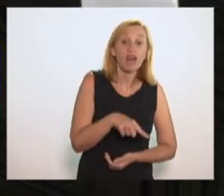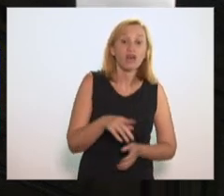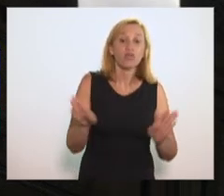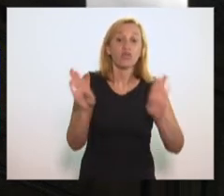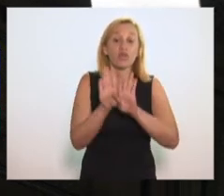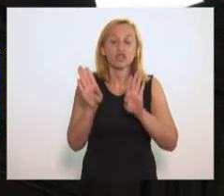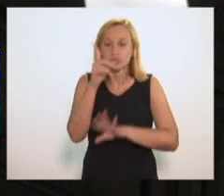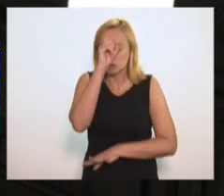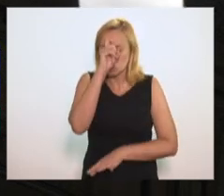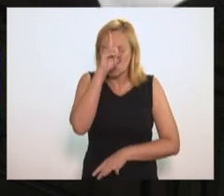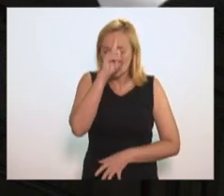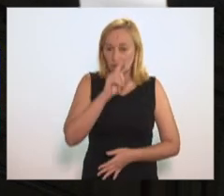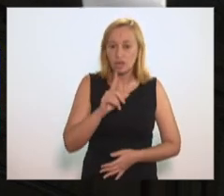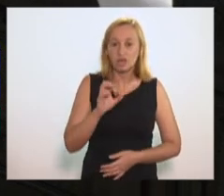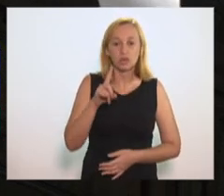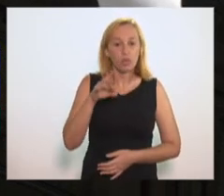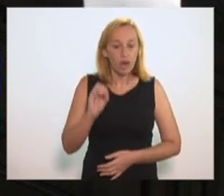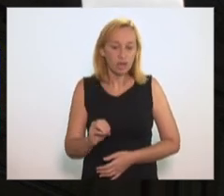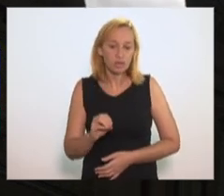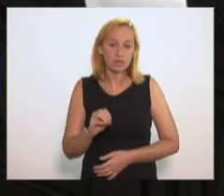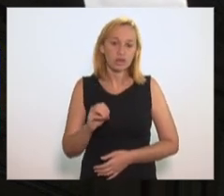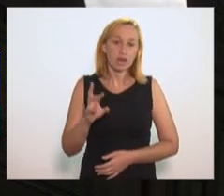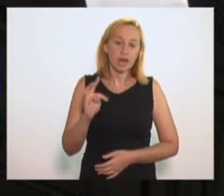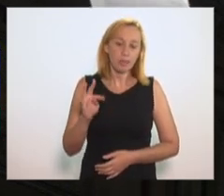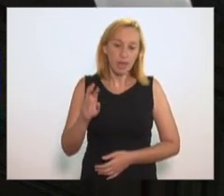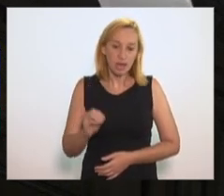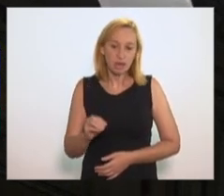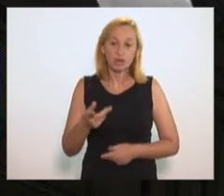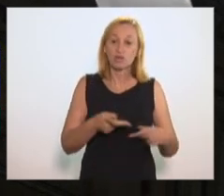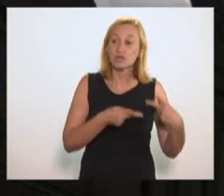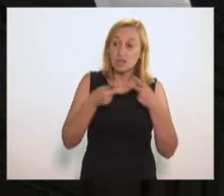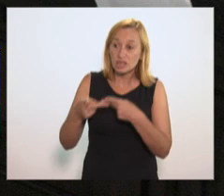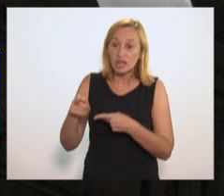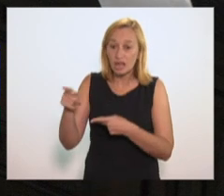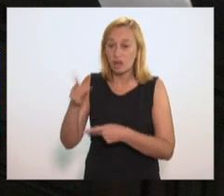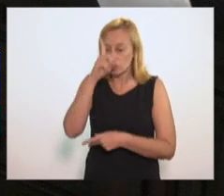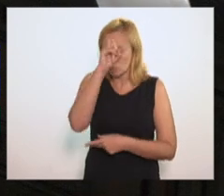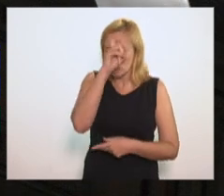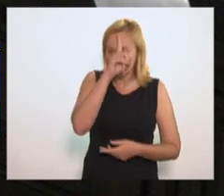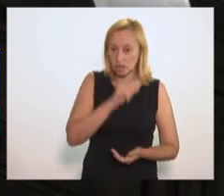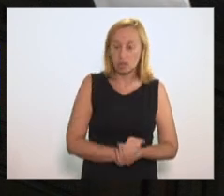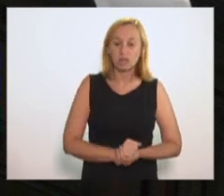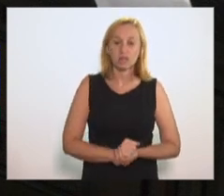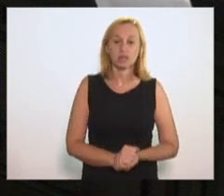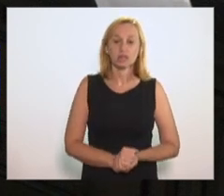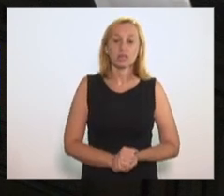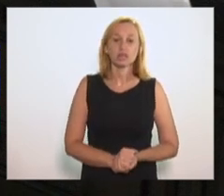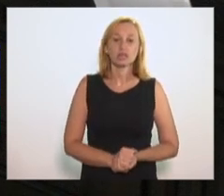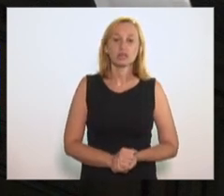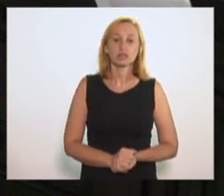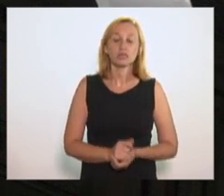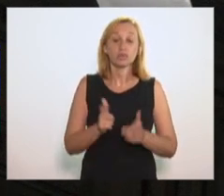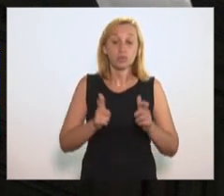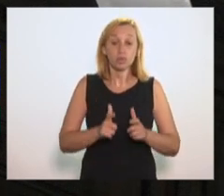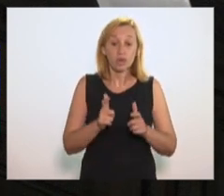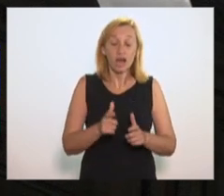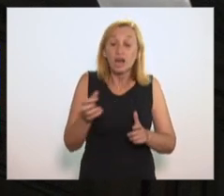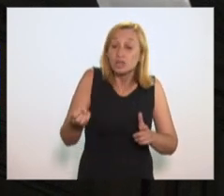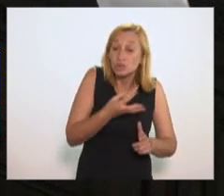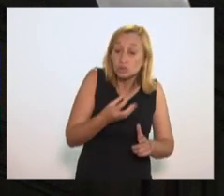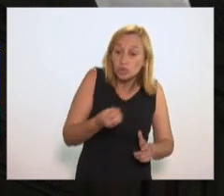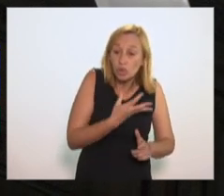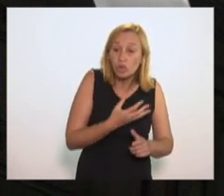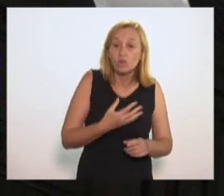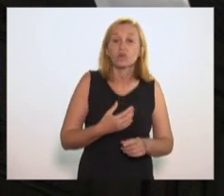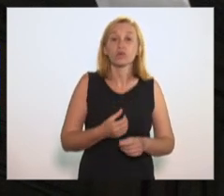fechamento do hospital Eduardo Rabelo eu visitei a unidade hospitalar ela teve uma ala recém reformada tem condições de